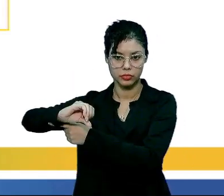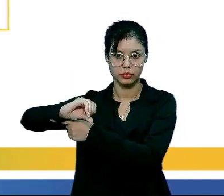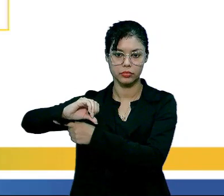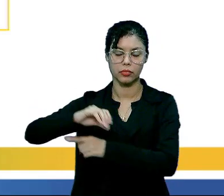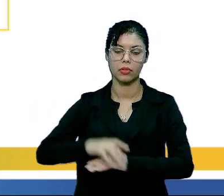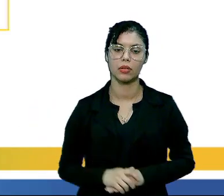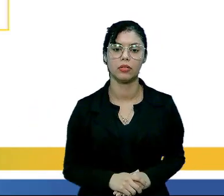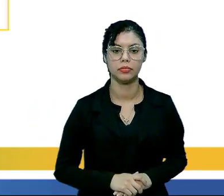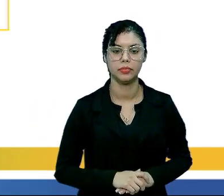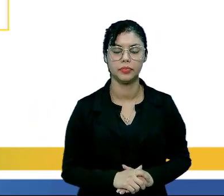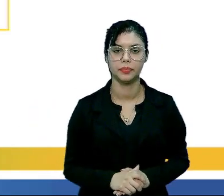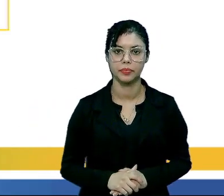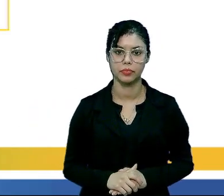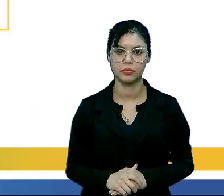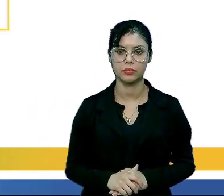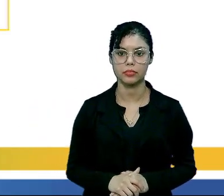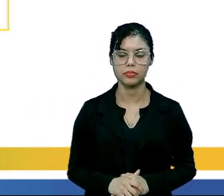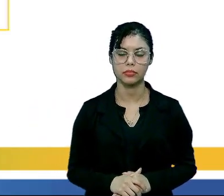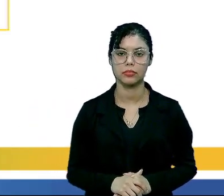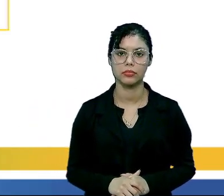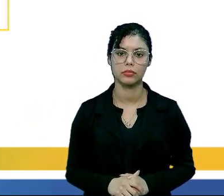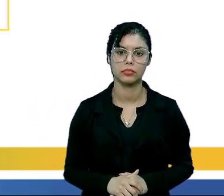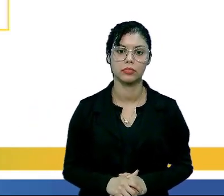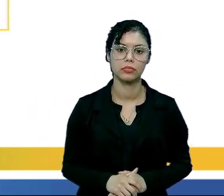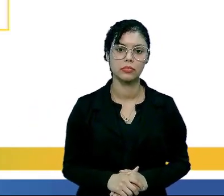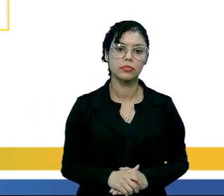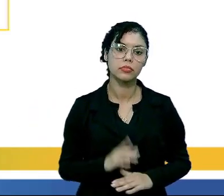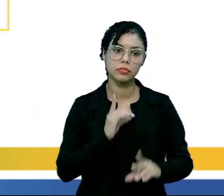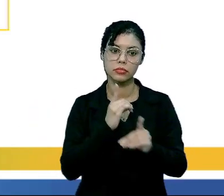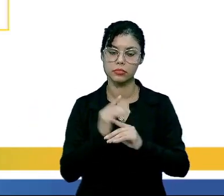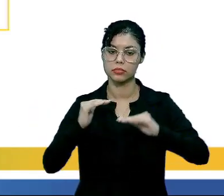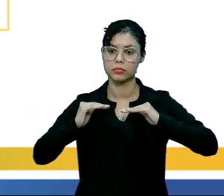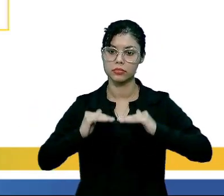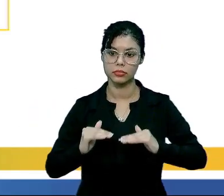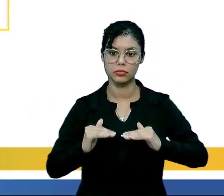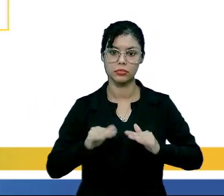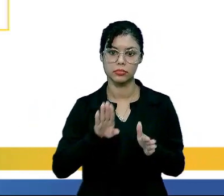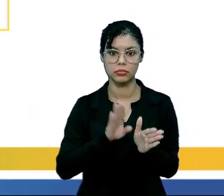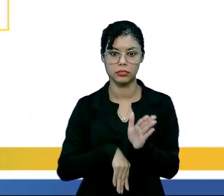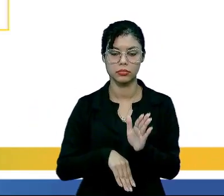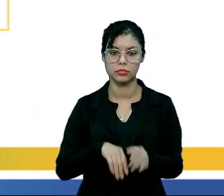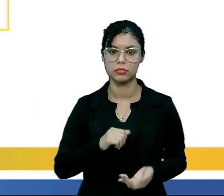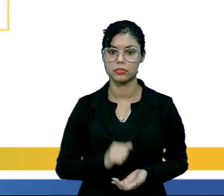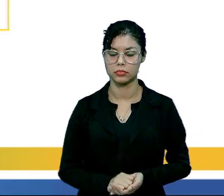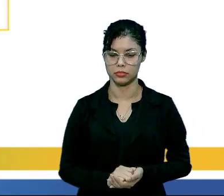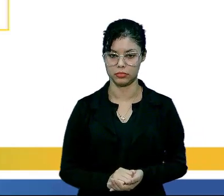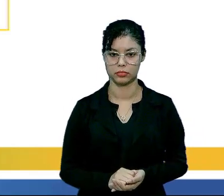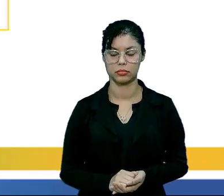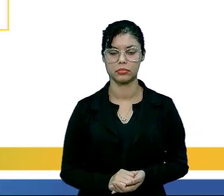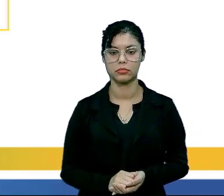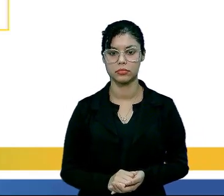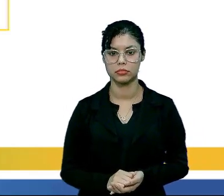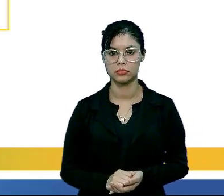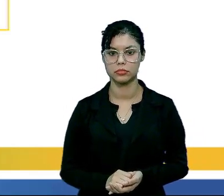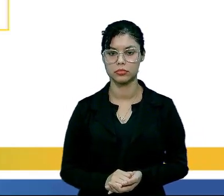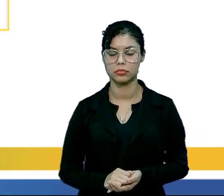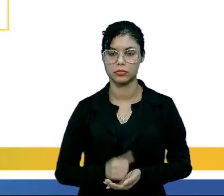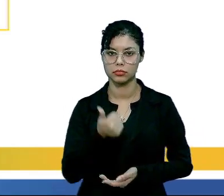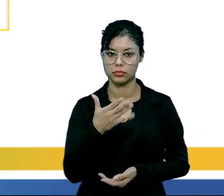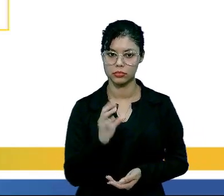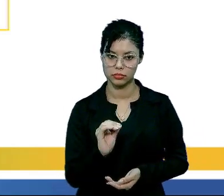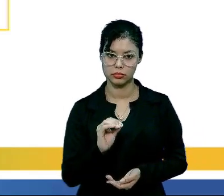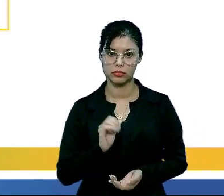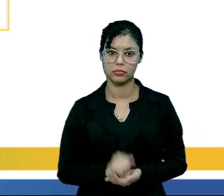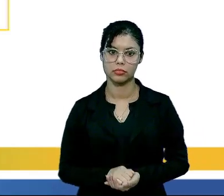PCl3 e reagiram 9 mols de Cl2. Para descobrir o equilíbrio, é só subtrair um pelo outro. Se antes eu tinha